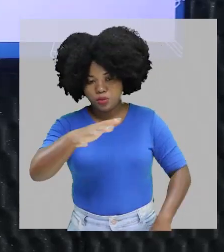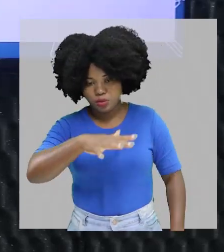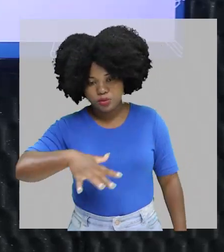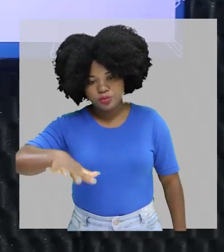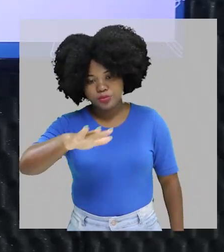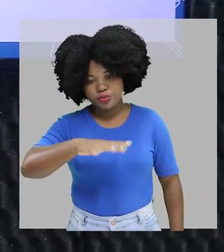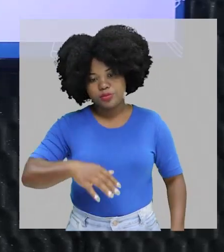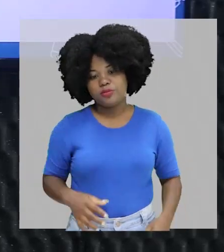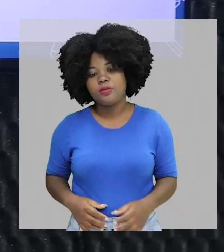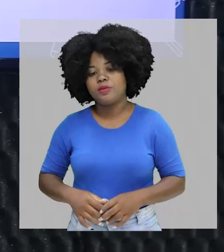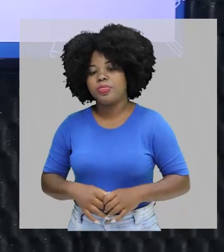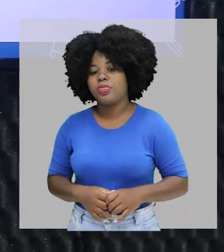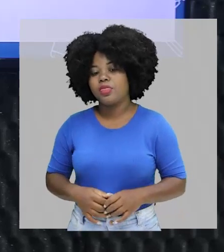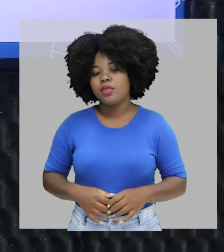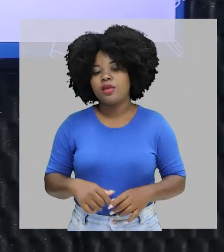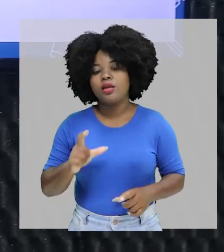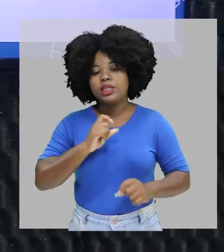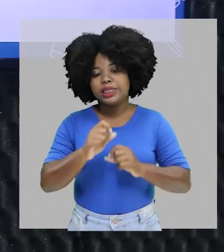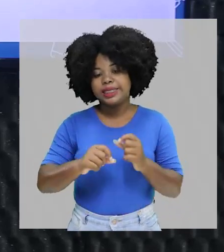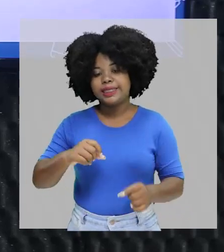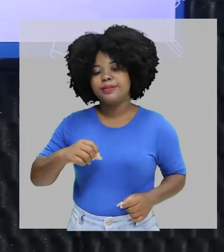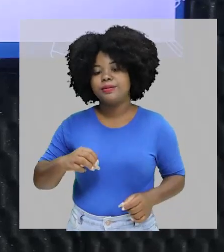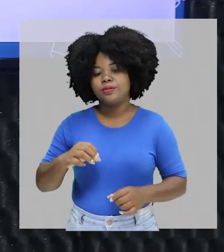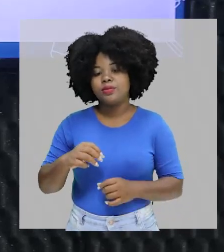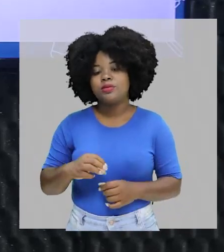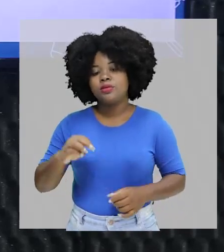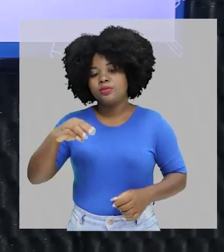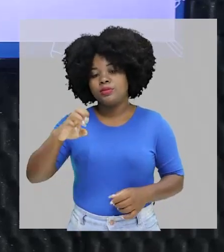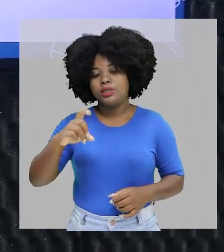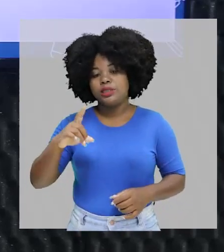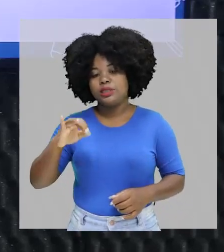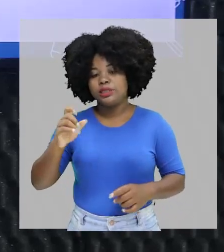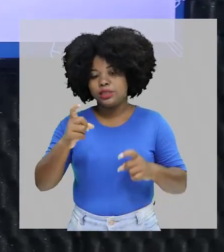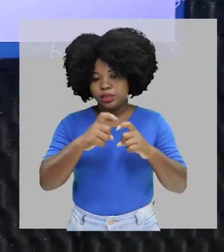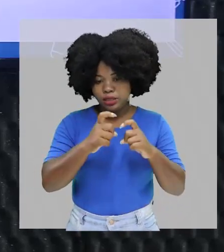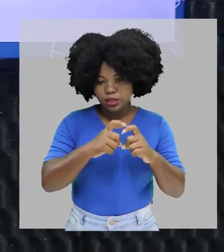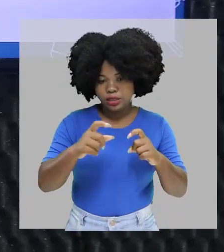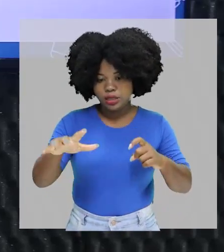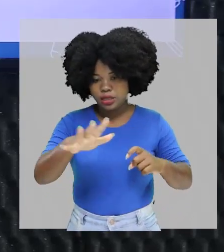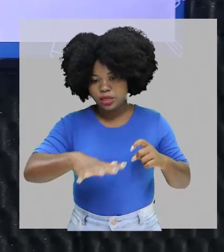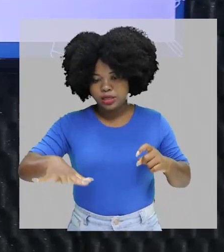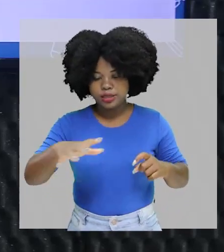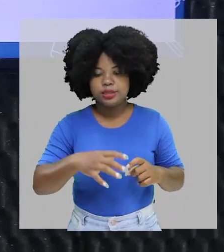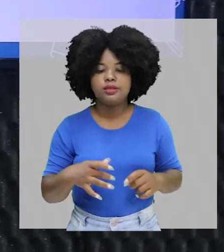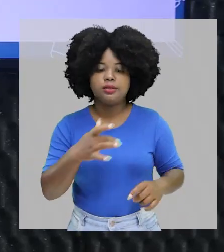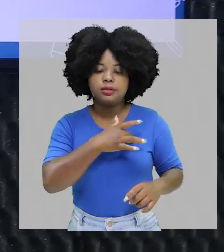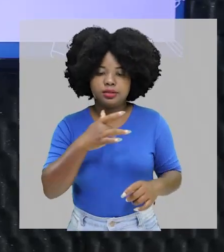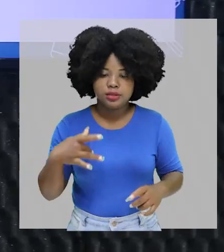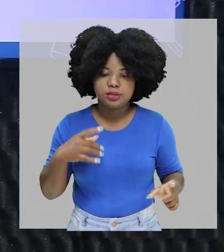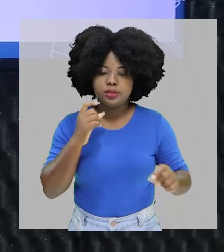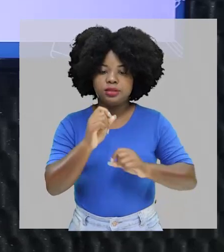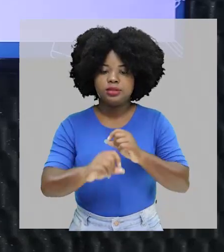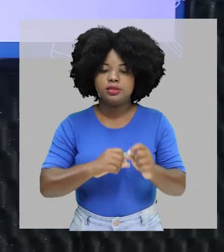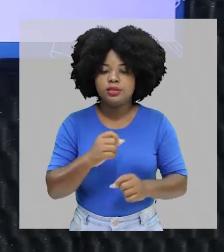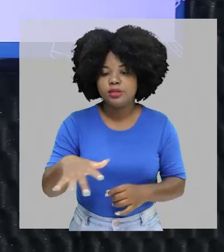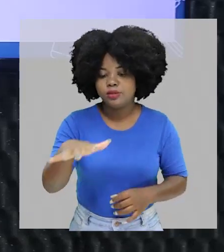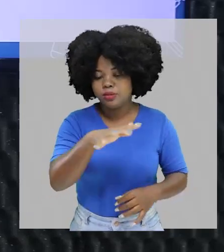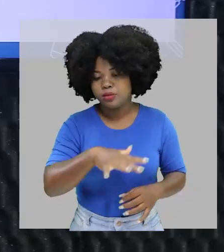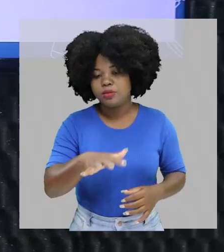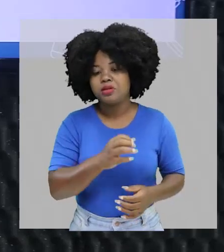de a medicina. Então, a medicina é um campo onde nós vamos ter muitas